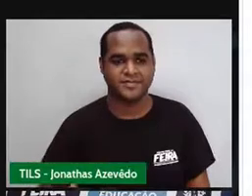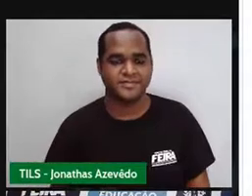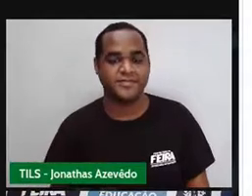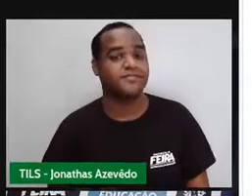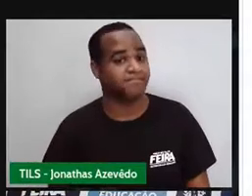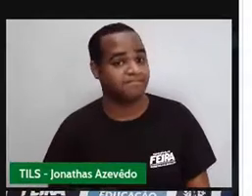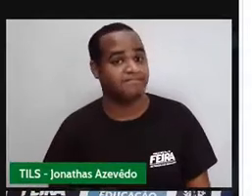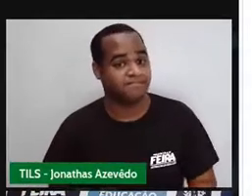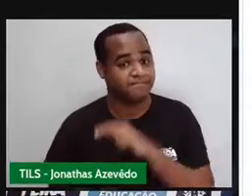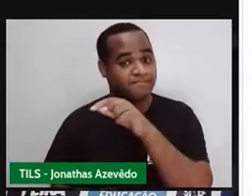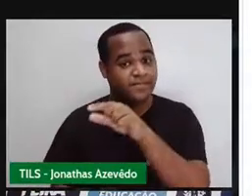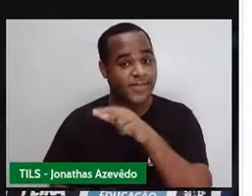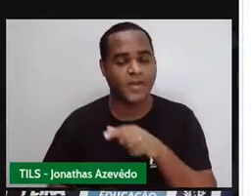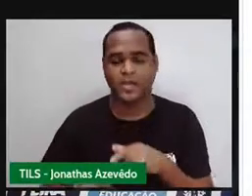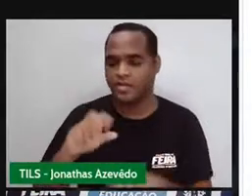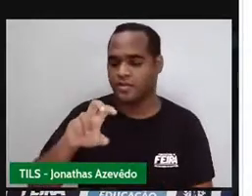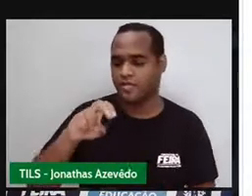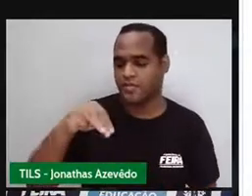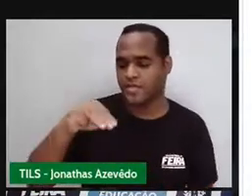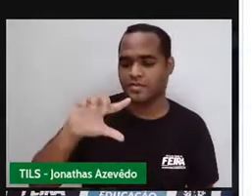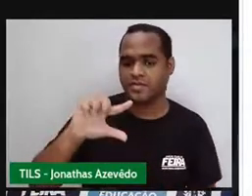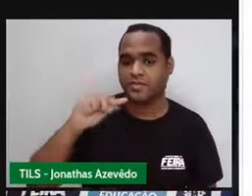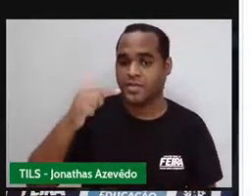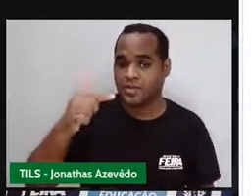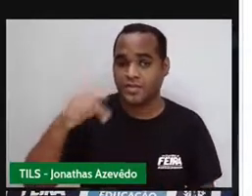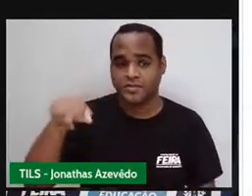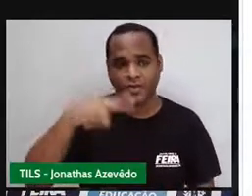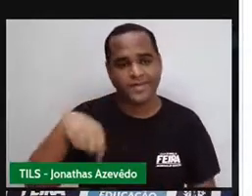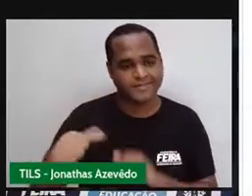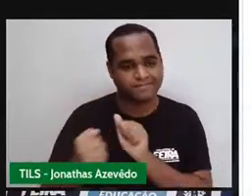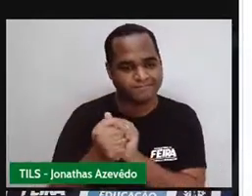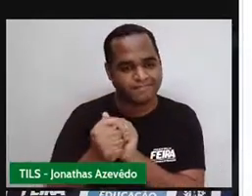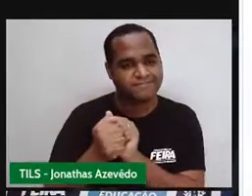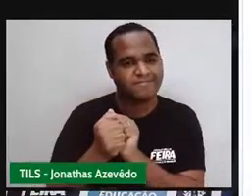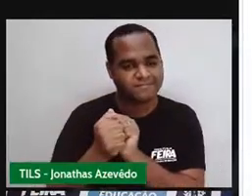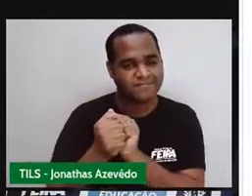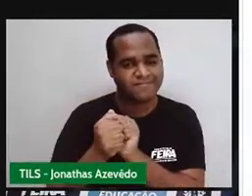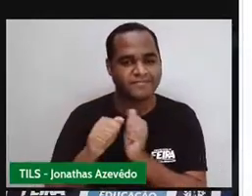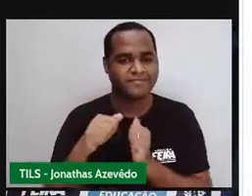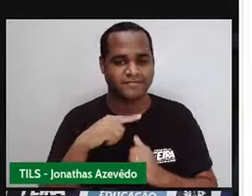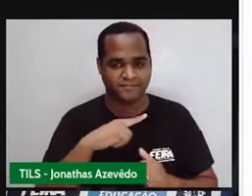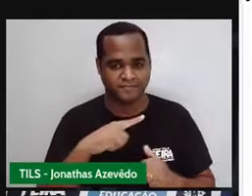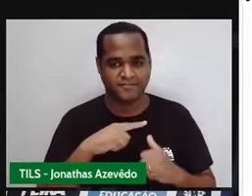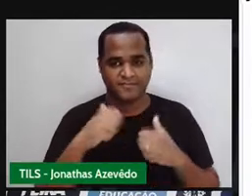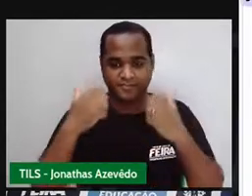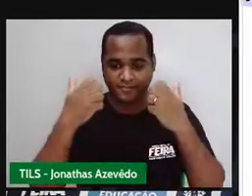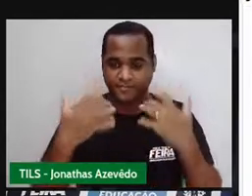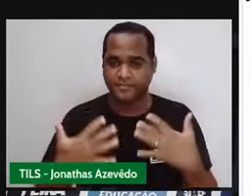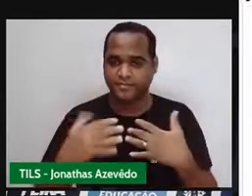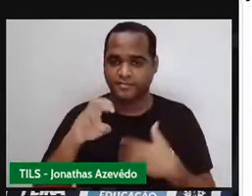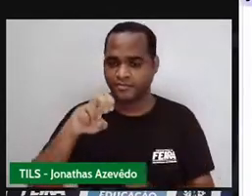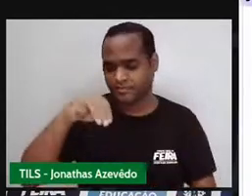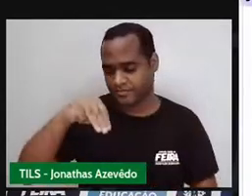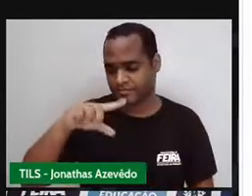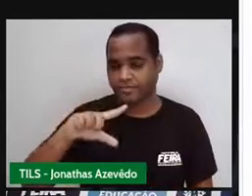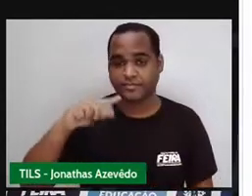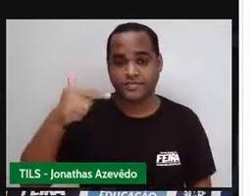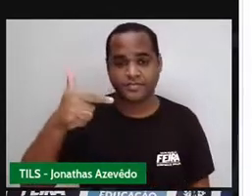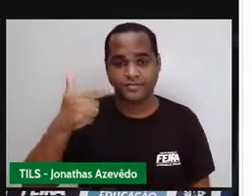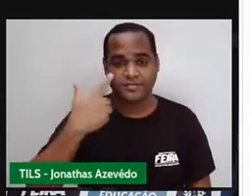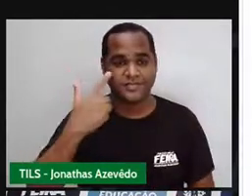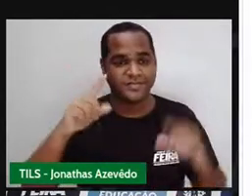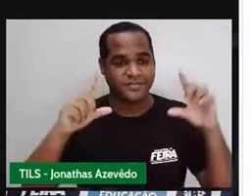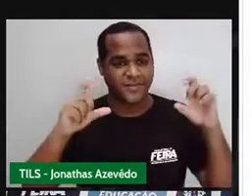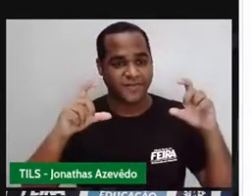e esse cinco metros quadrados a gente vai juntar e com essa outra figura aqui